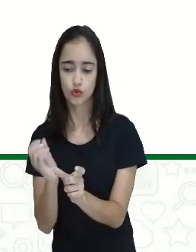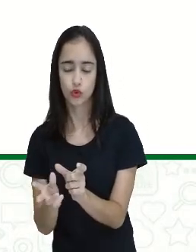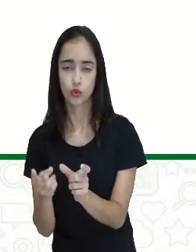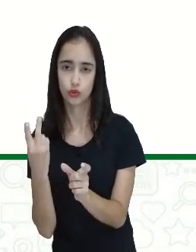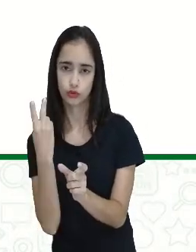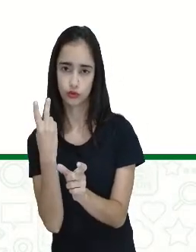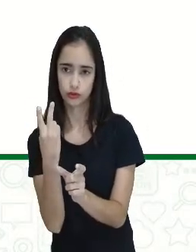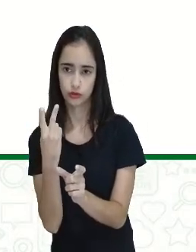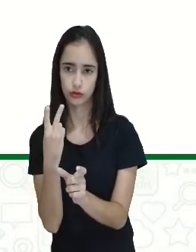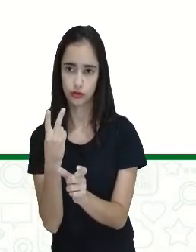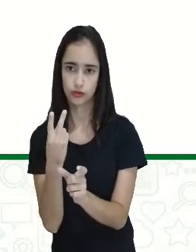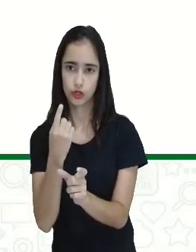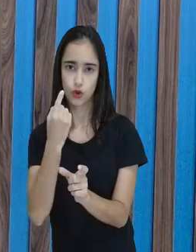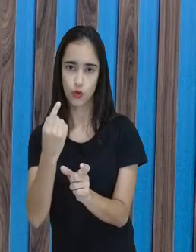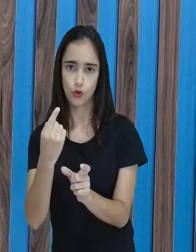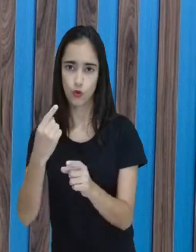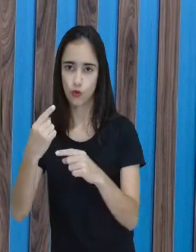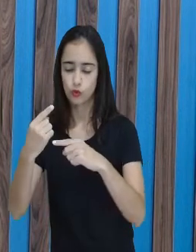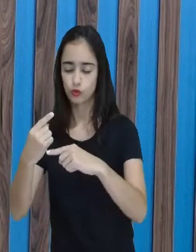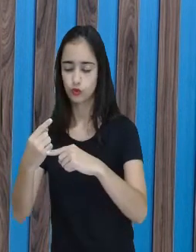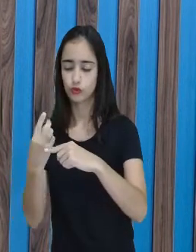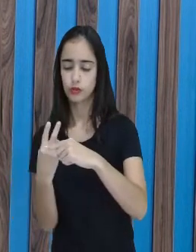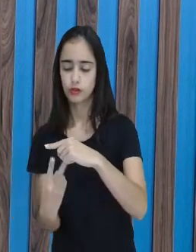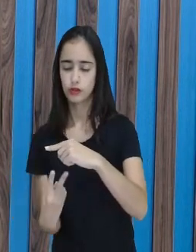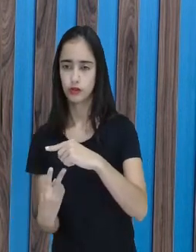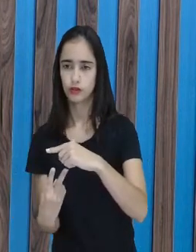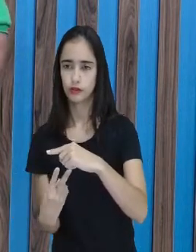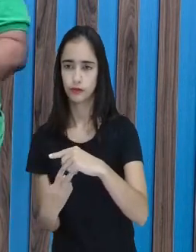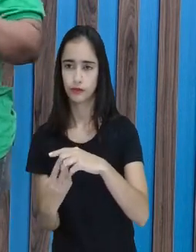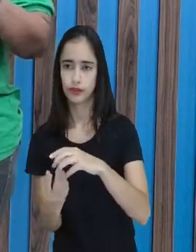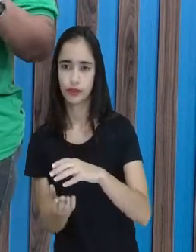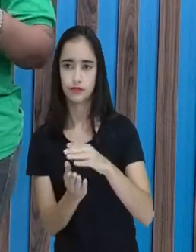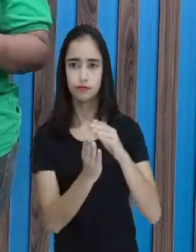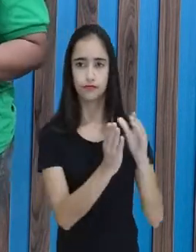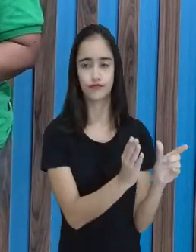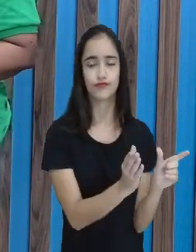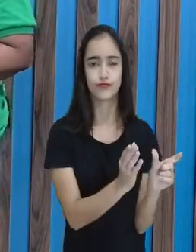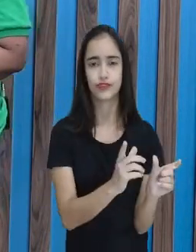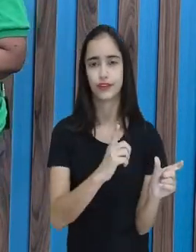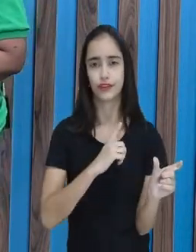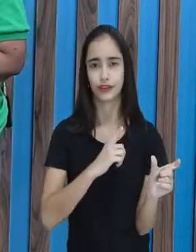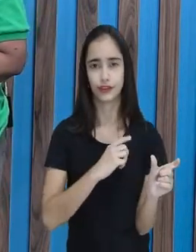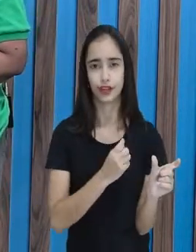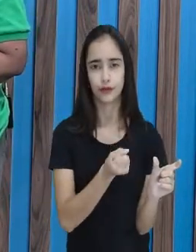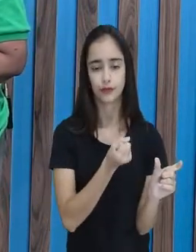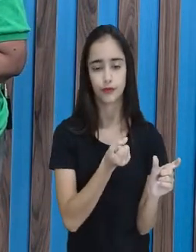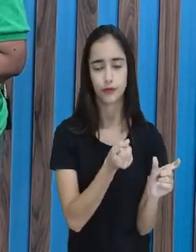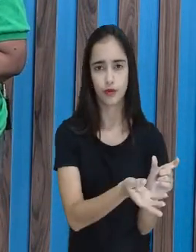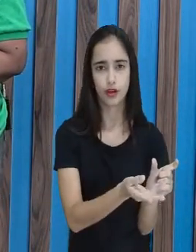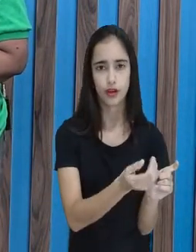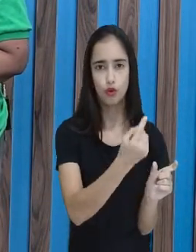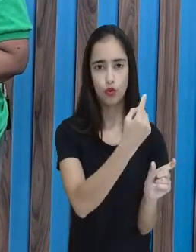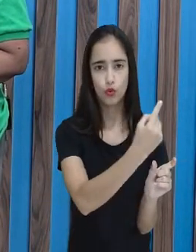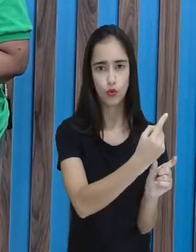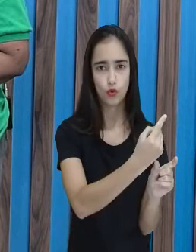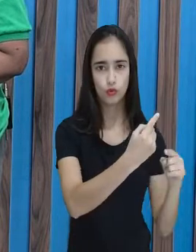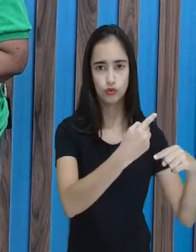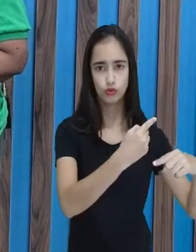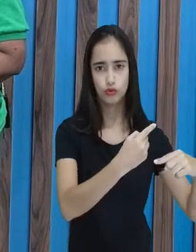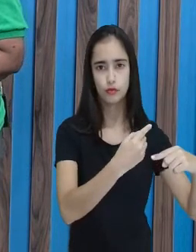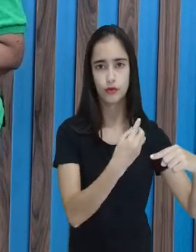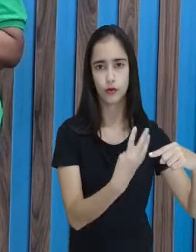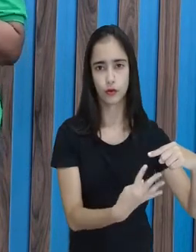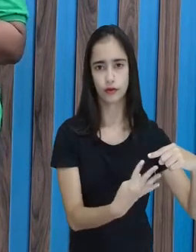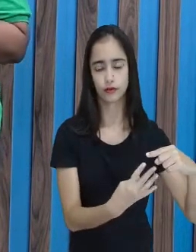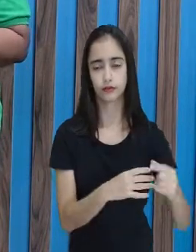meio. E tenho 4 dados, cada um representando 1/4. Aqui foi para ilustrar. Vamos